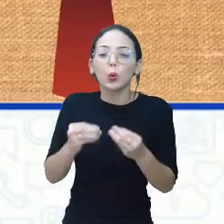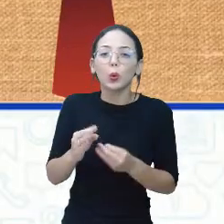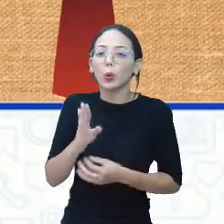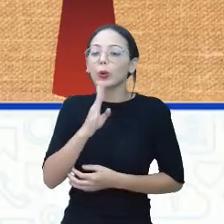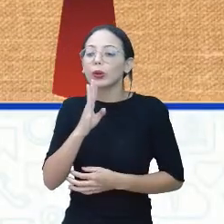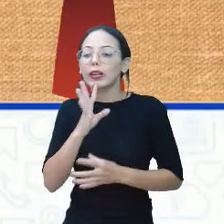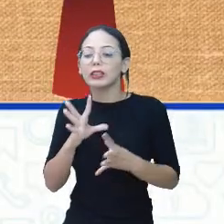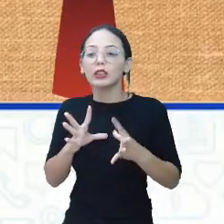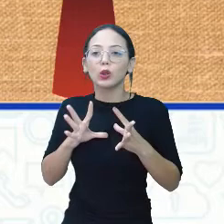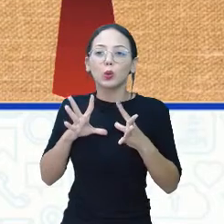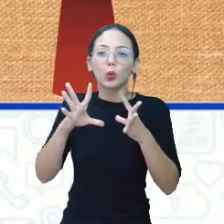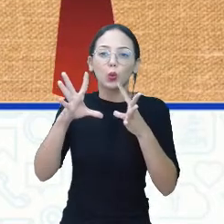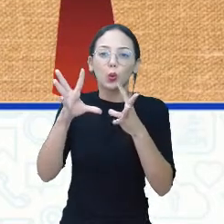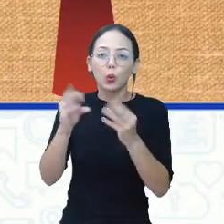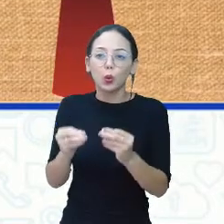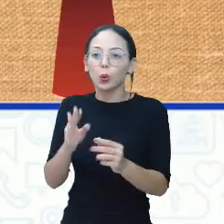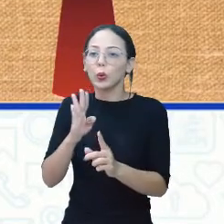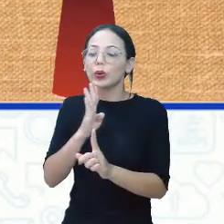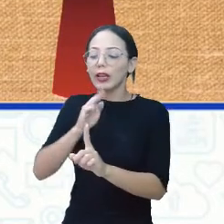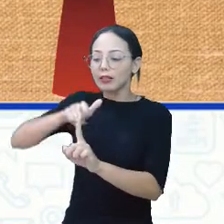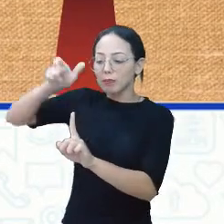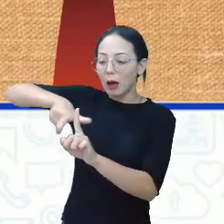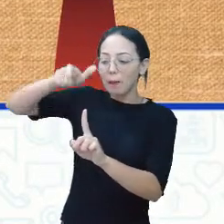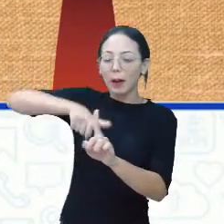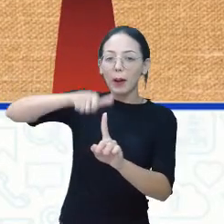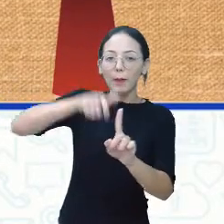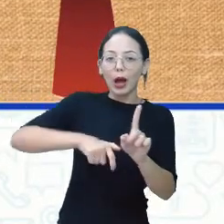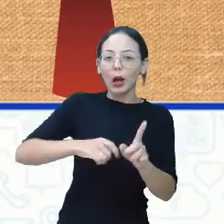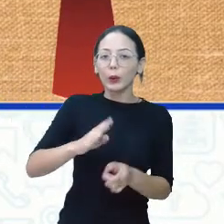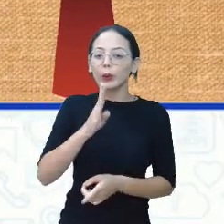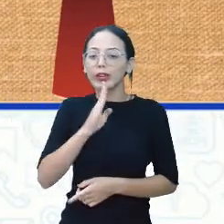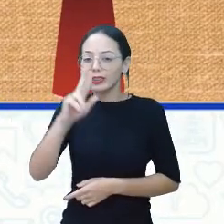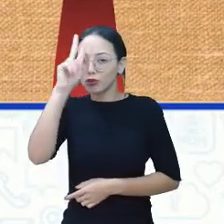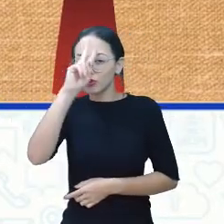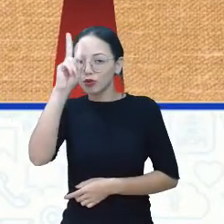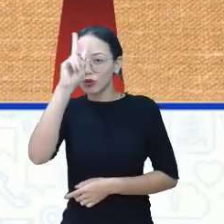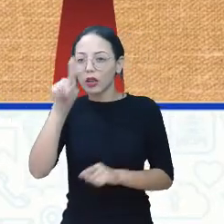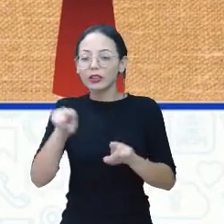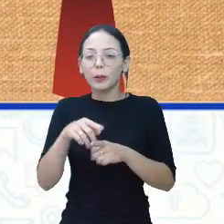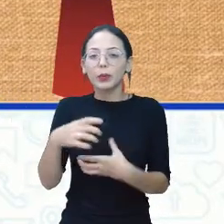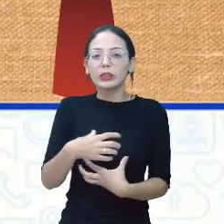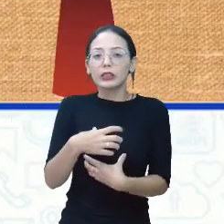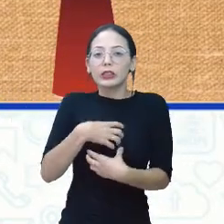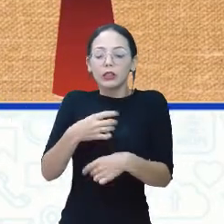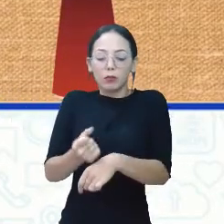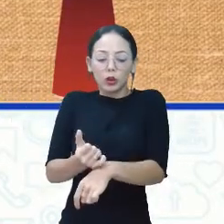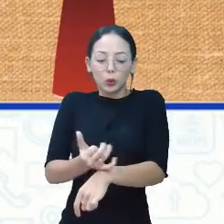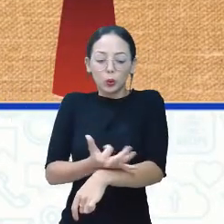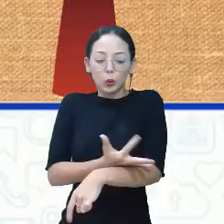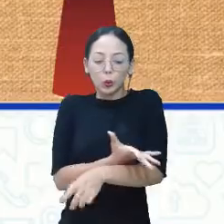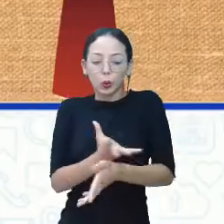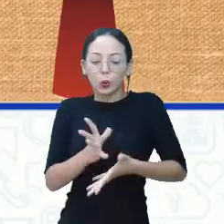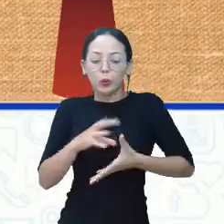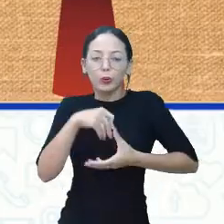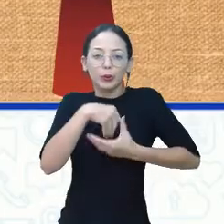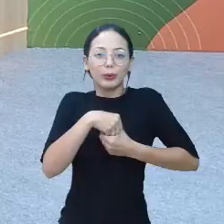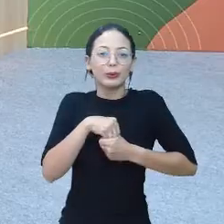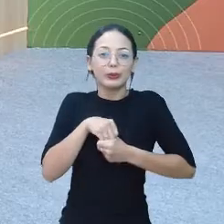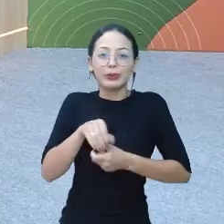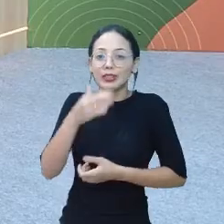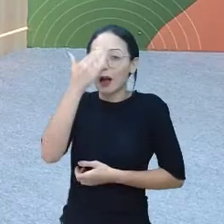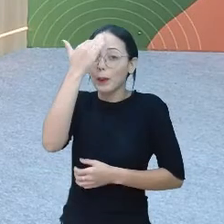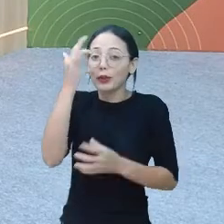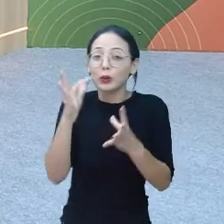conhece todos. Ele conhece os personagens, ele conhece as tramas e os sentimentos mais íntimos. Ele sabe a